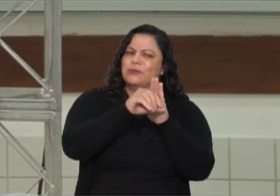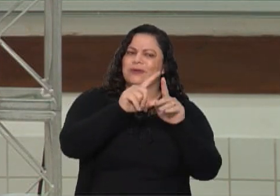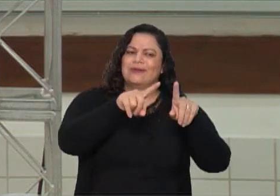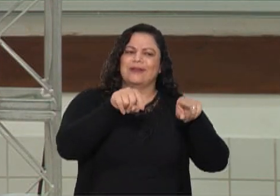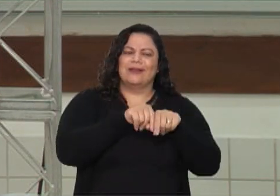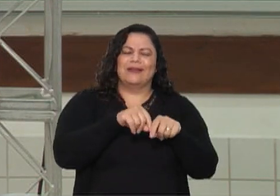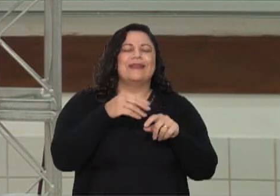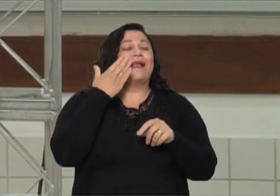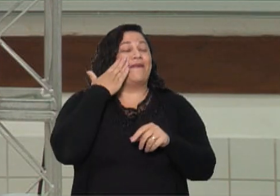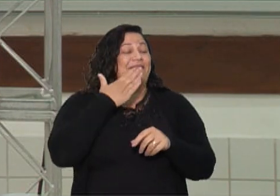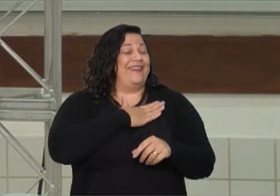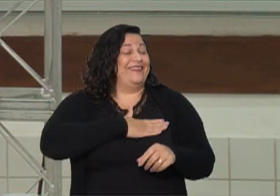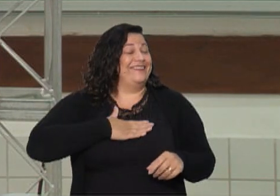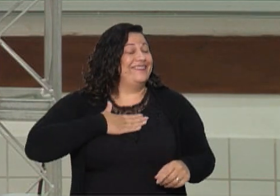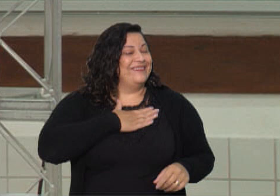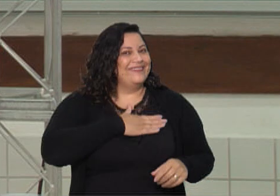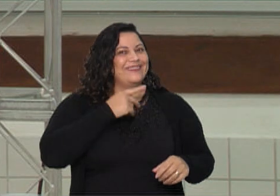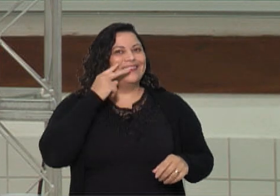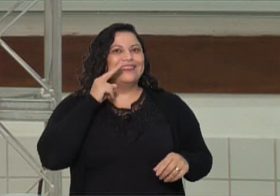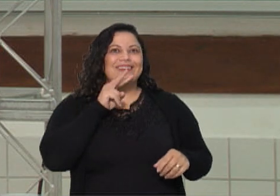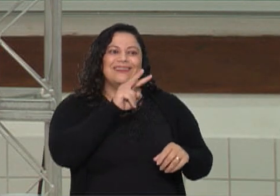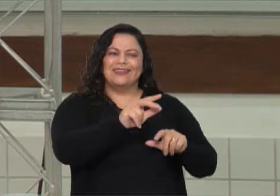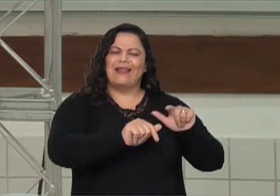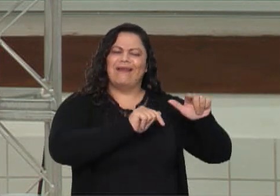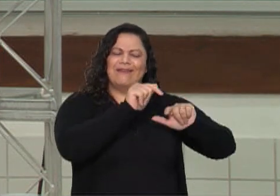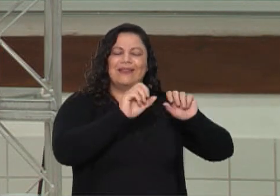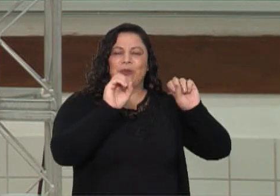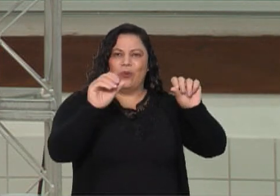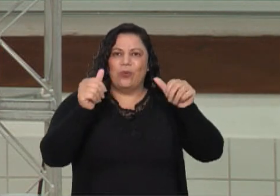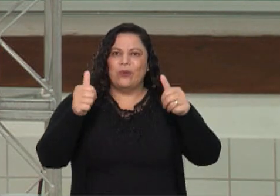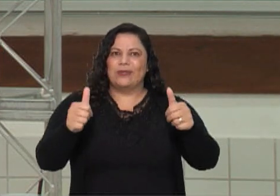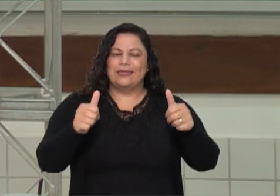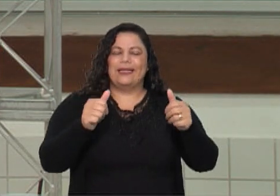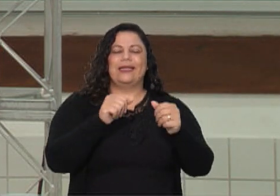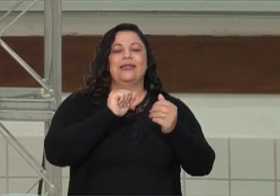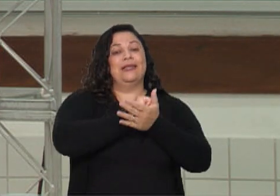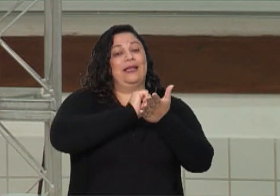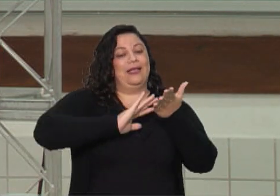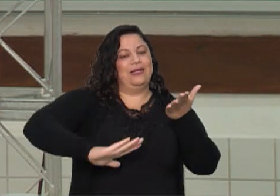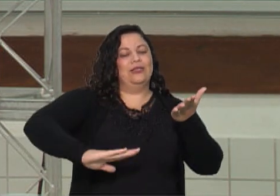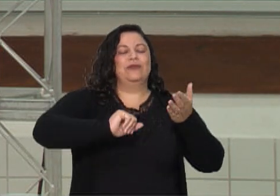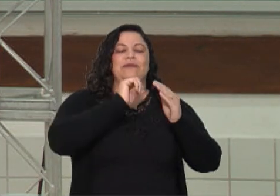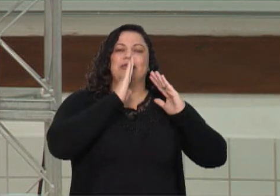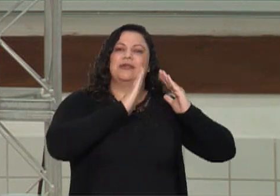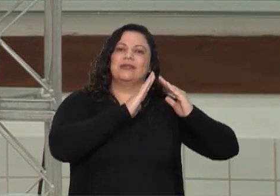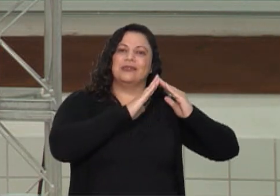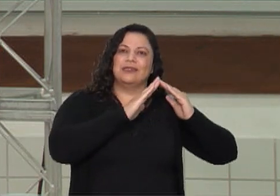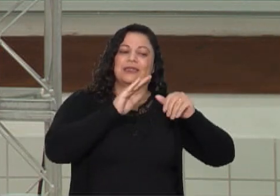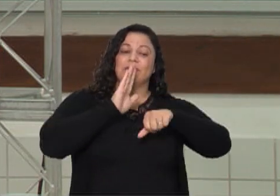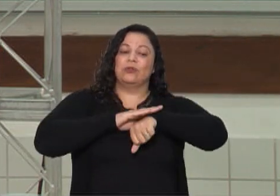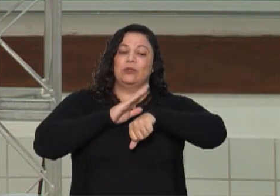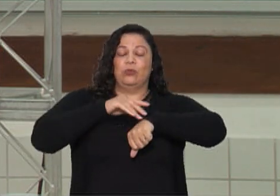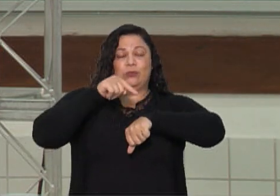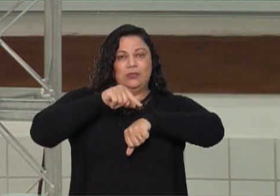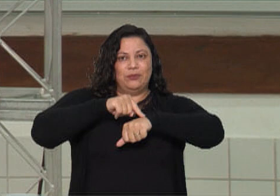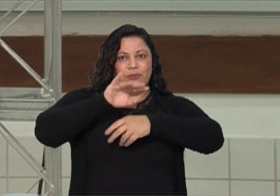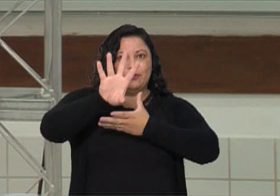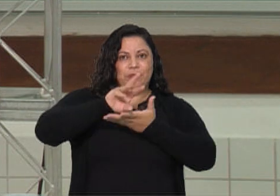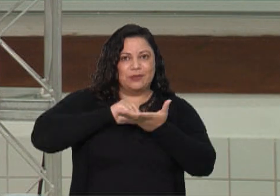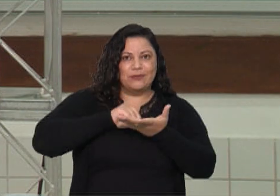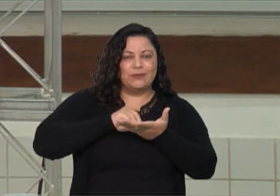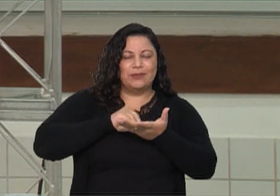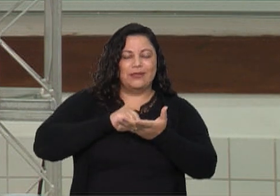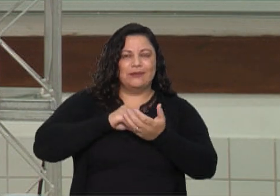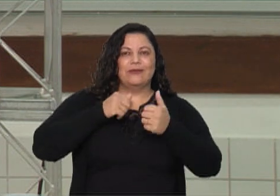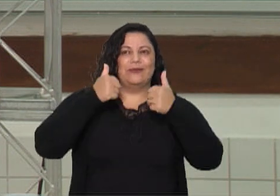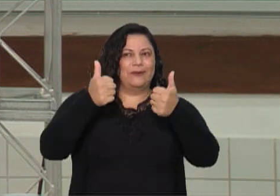ver o seu trabalho, ok? Vai ficar de lição de casa. Vou dar um tempinho para vocês copiarem e a gente já volta que nossa aula